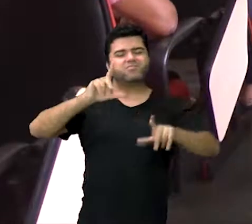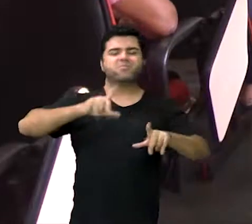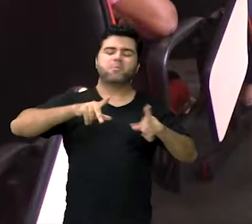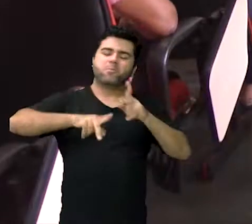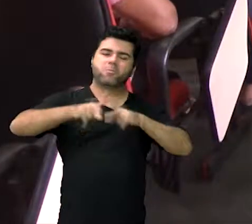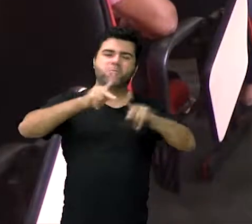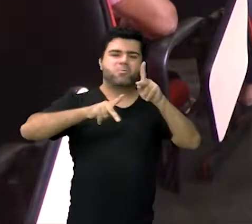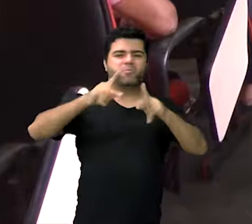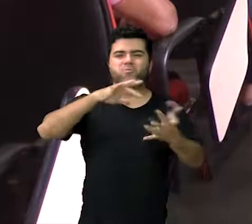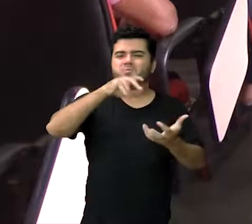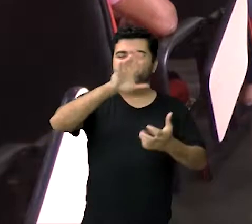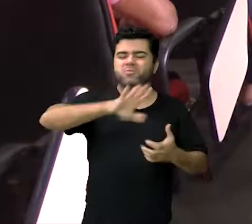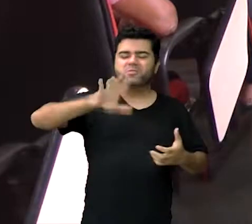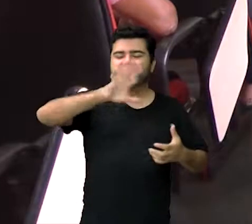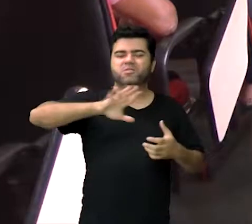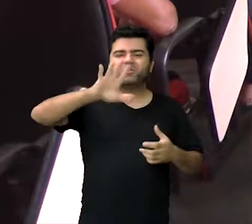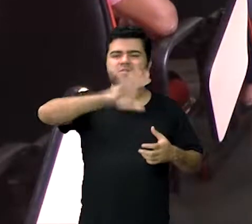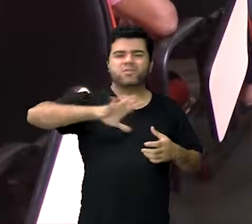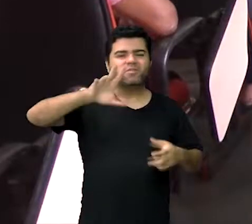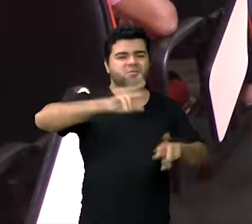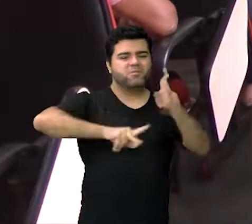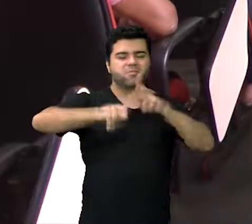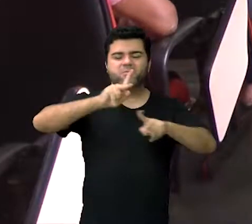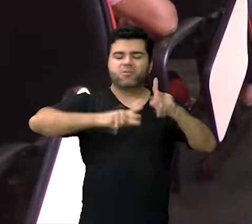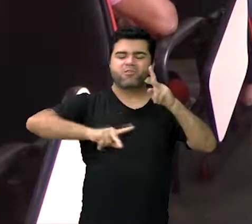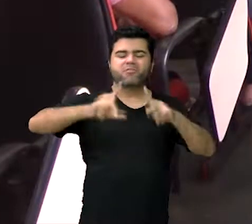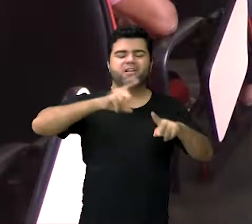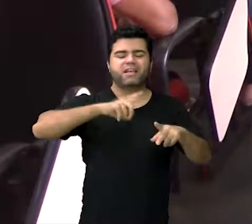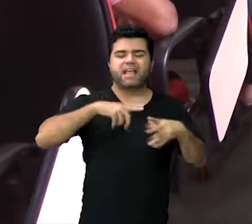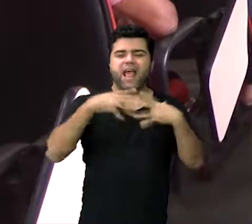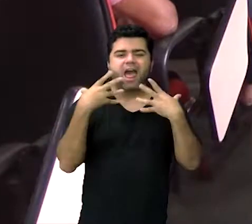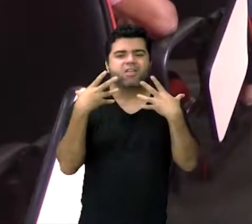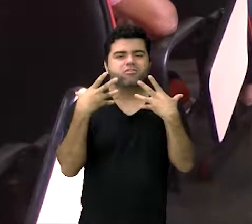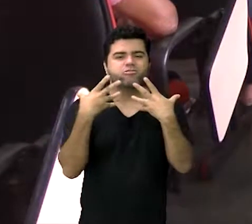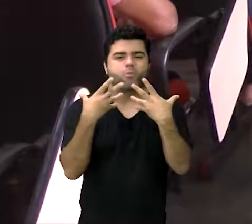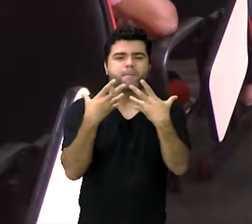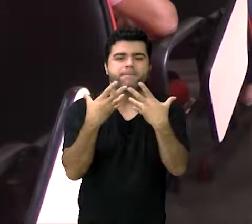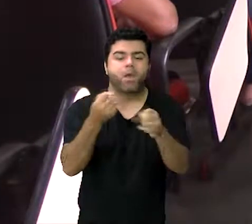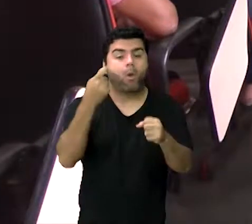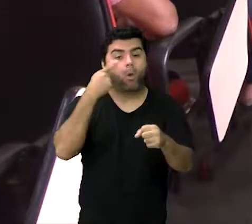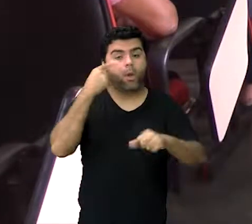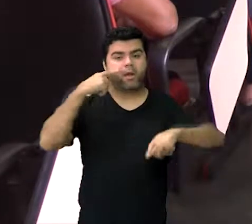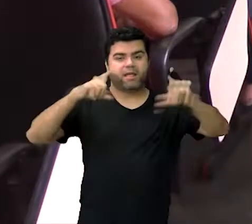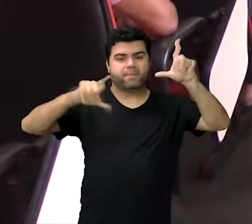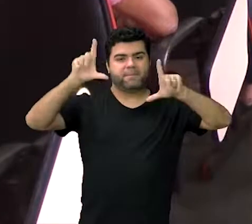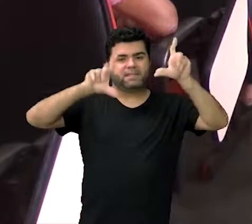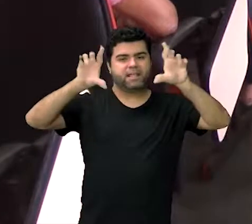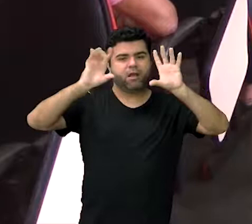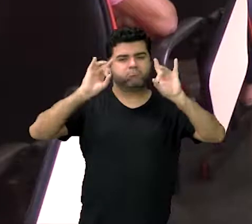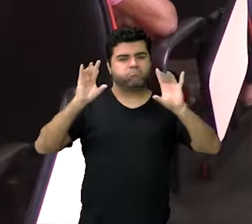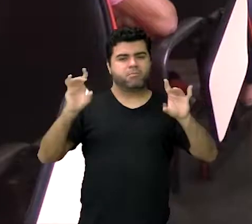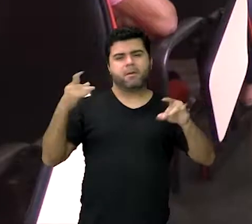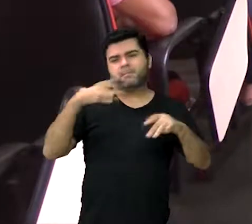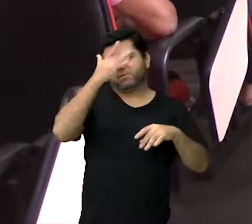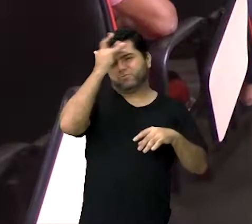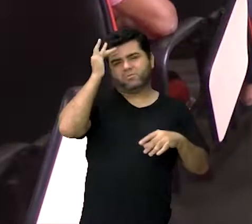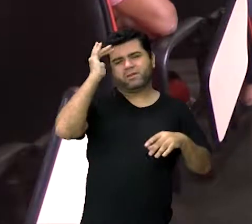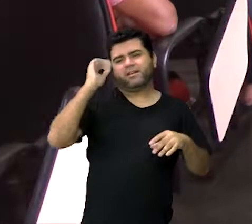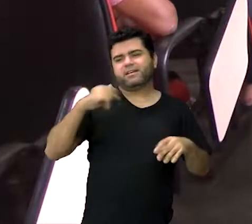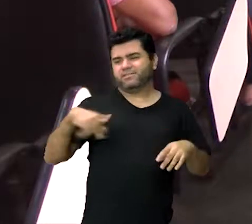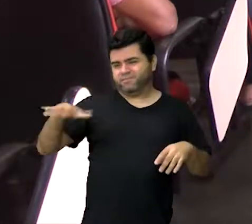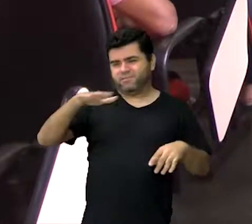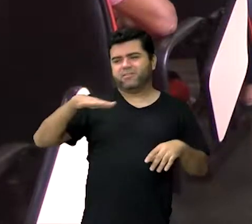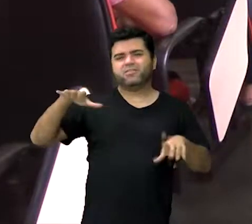gente. A TV que abraçou a causa no Olhar Especial. Acho que uma boa parte das pessoas que estão aqui já passaram pelo